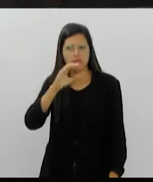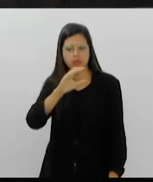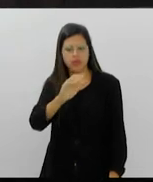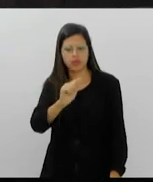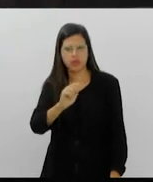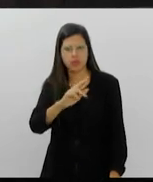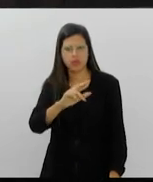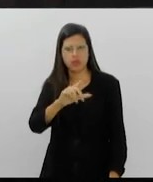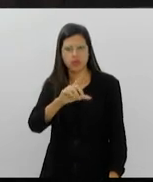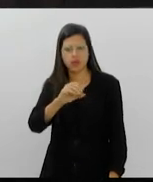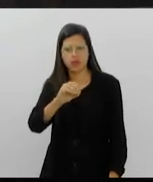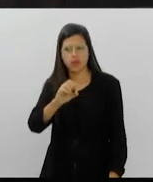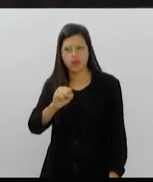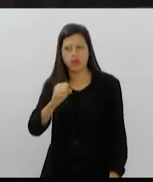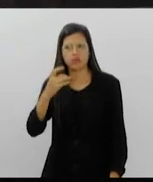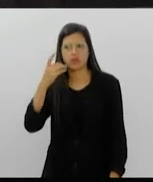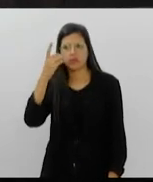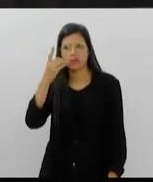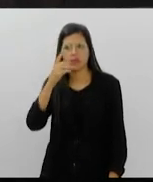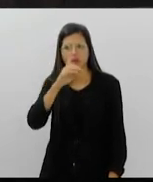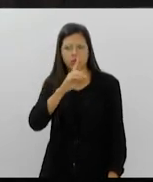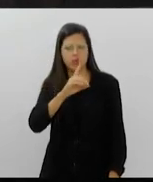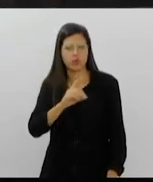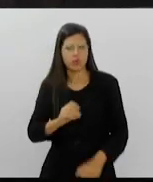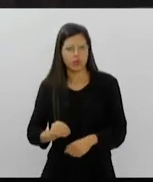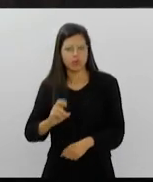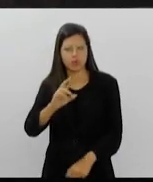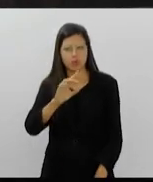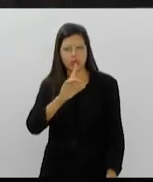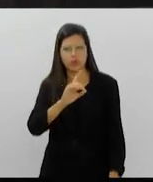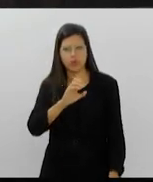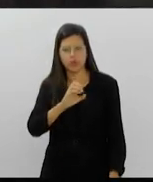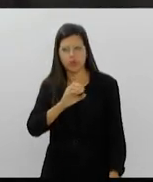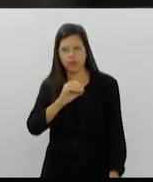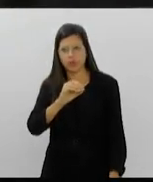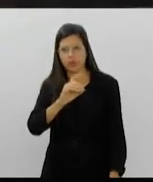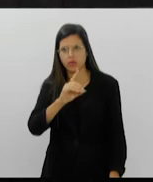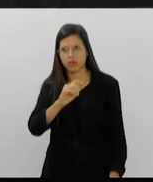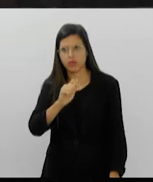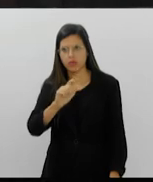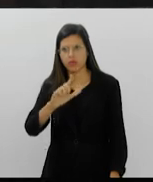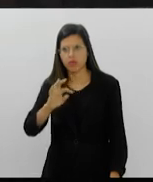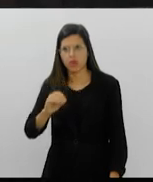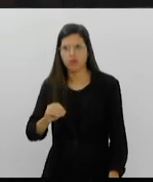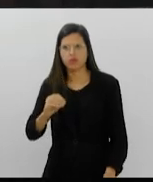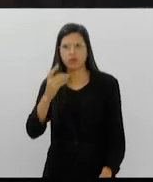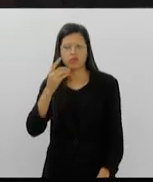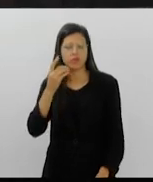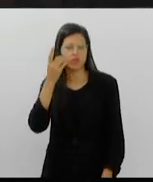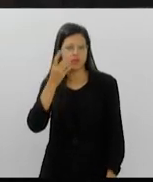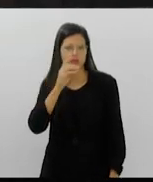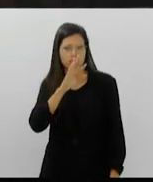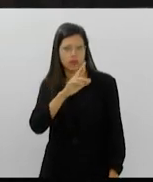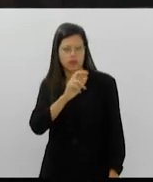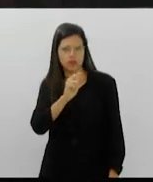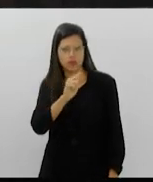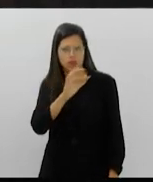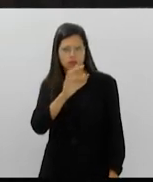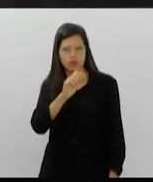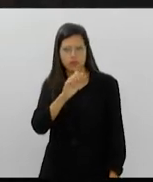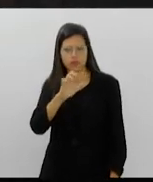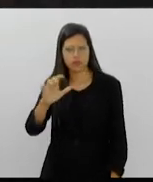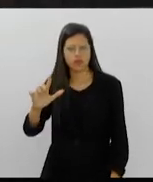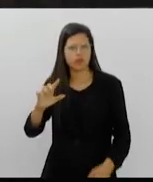Augusto, deputado Dr. Deodalto, deputado Rafael Nobre e vários outros deputados que torceram pela